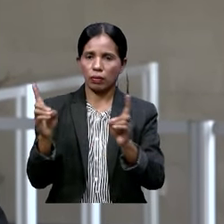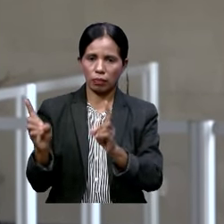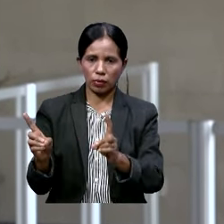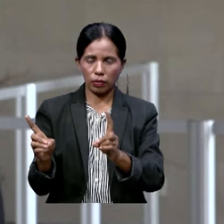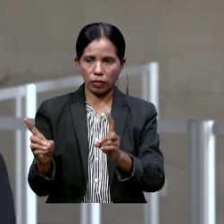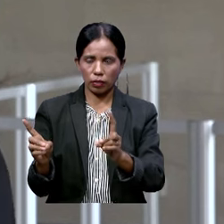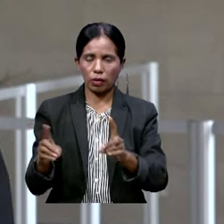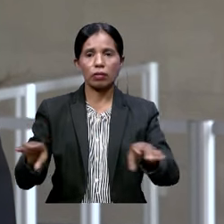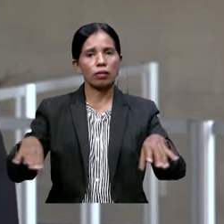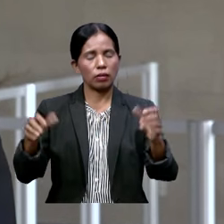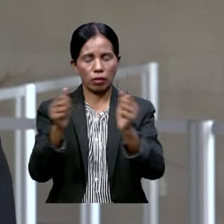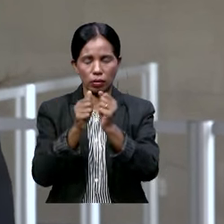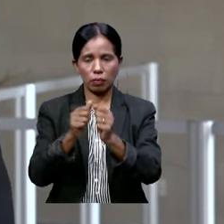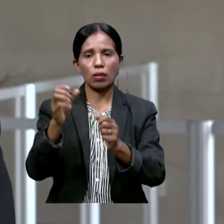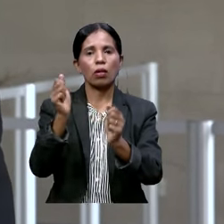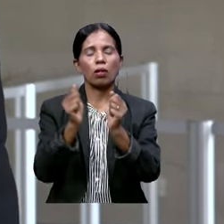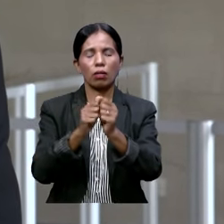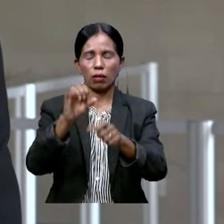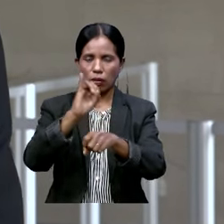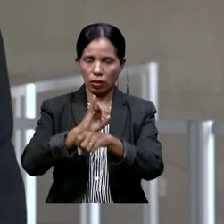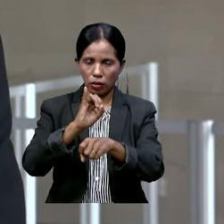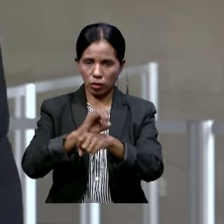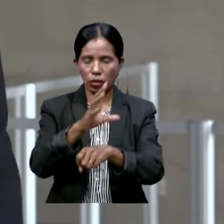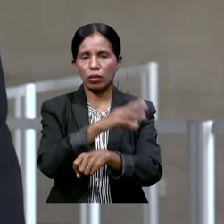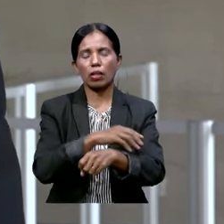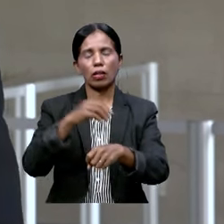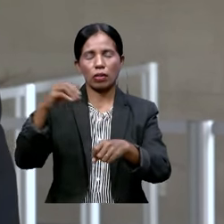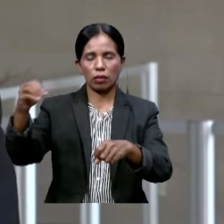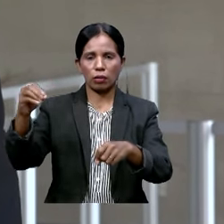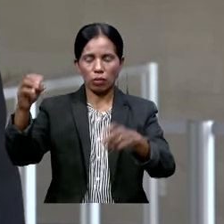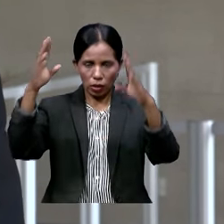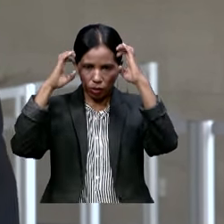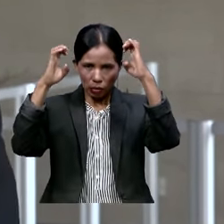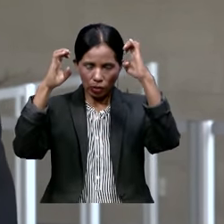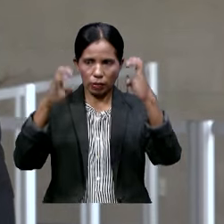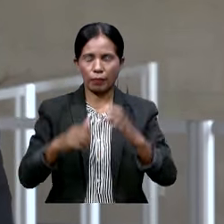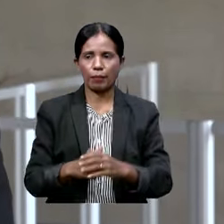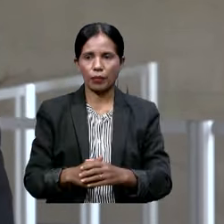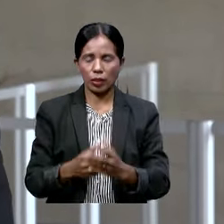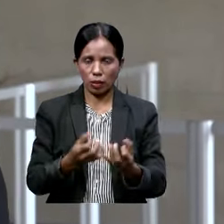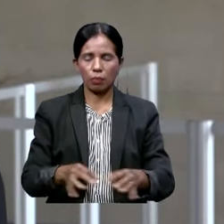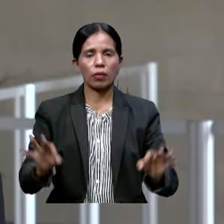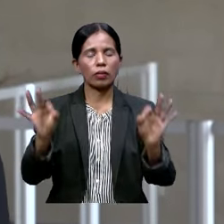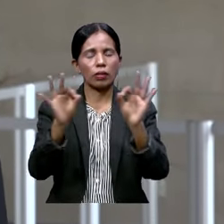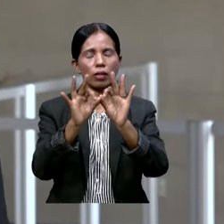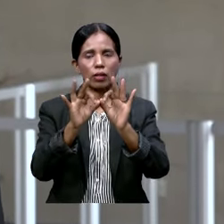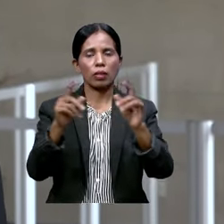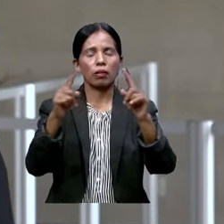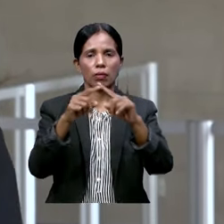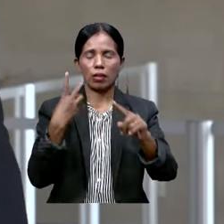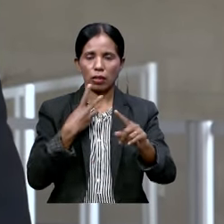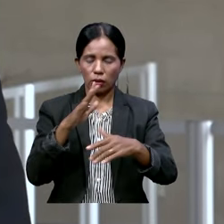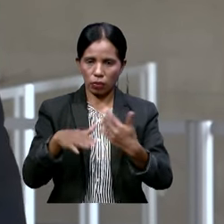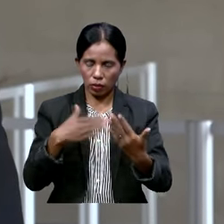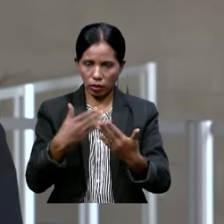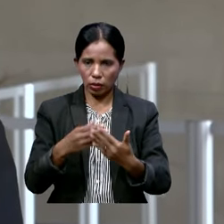a colaboração da Igreja no âmbito da educação, que é muito importante para nós, no âmbito